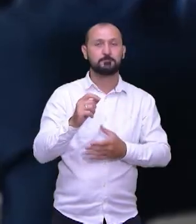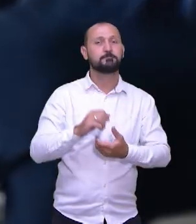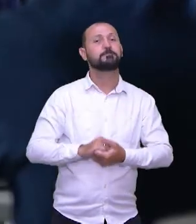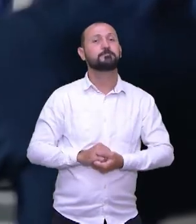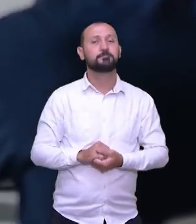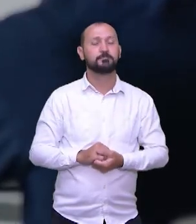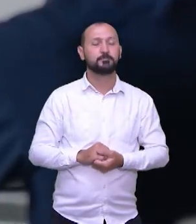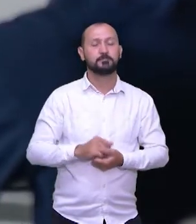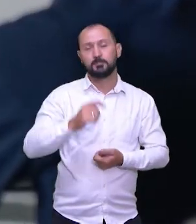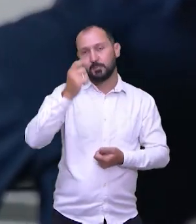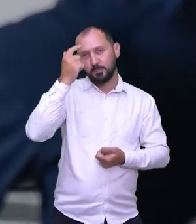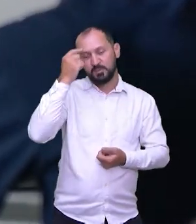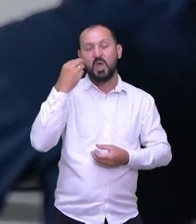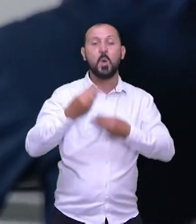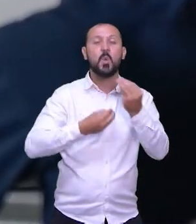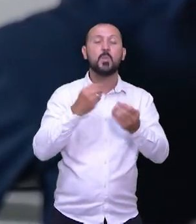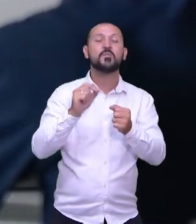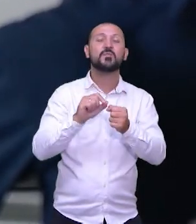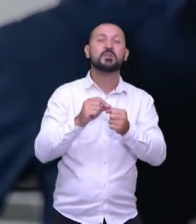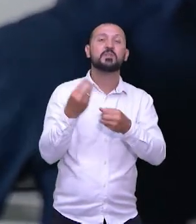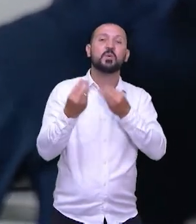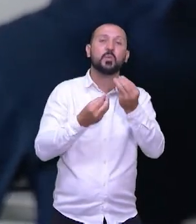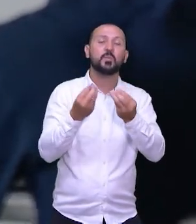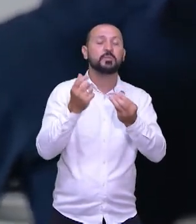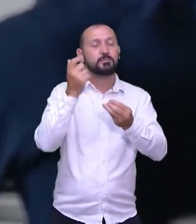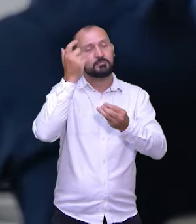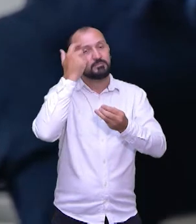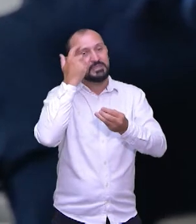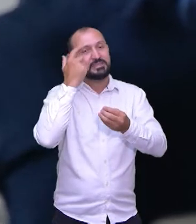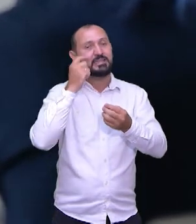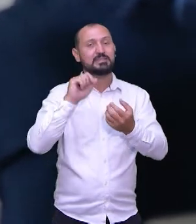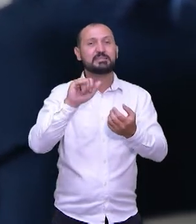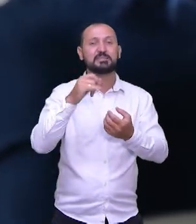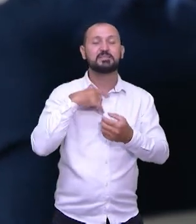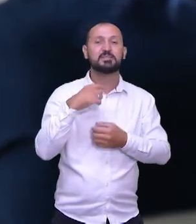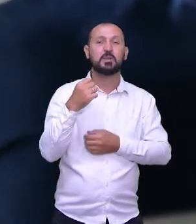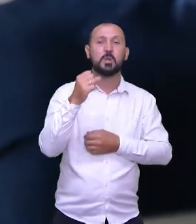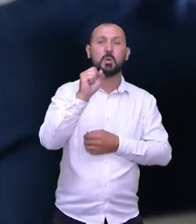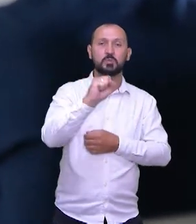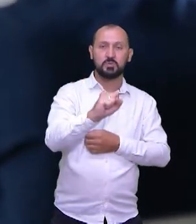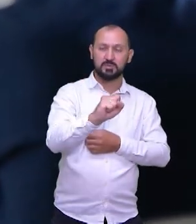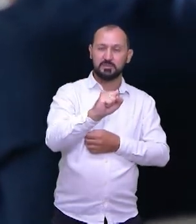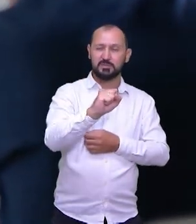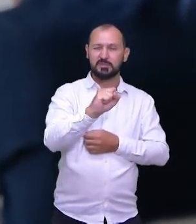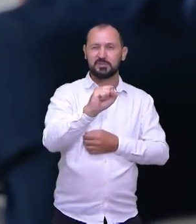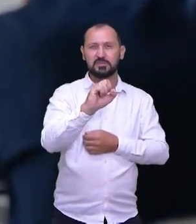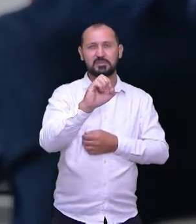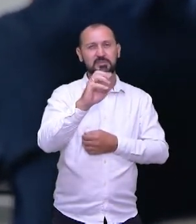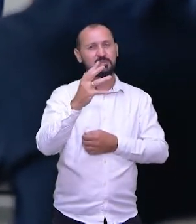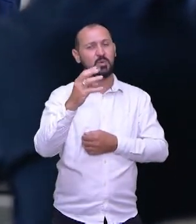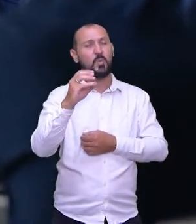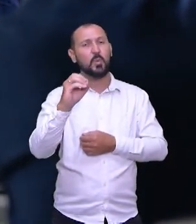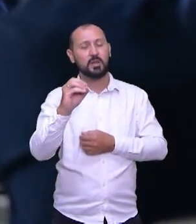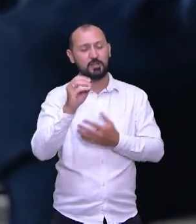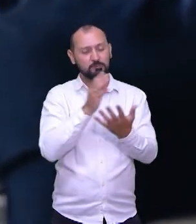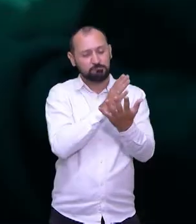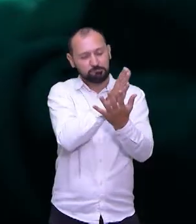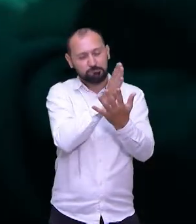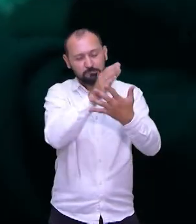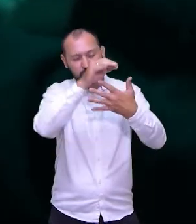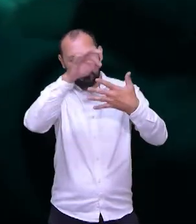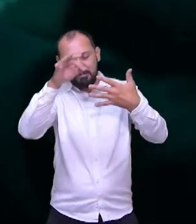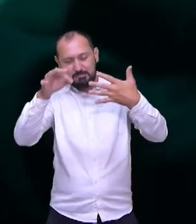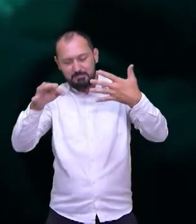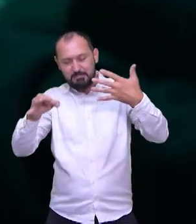implementação. Pensa como faríamos isso, como poderíamos pensar os mais de 840